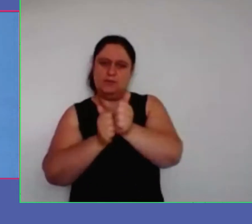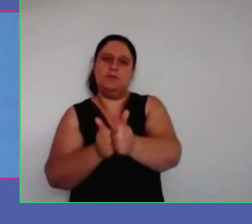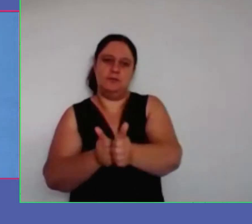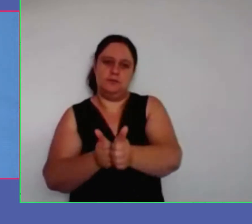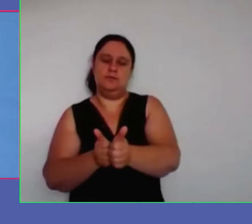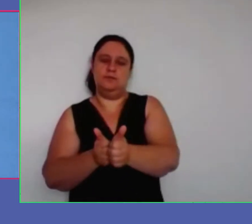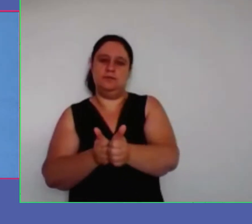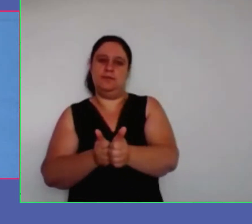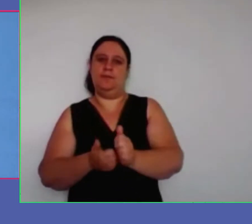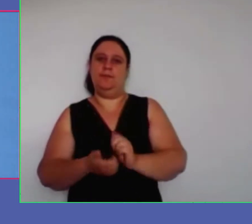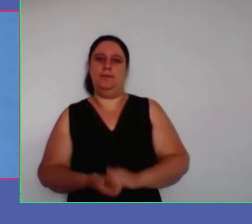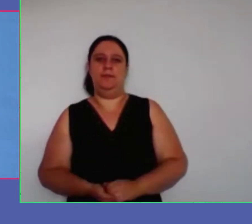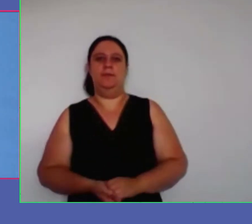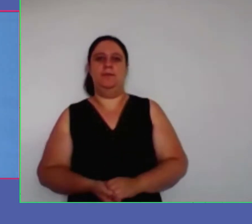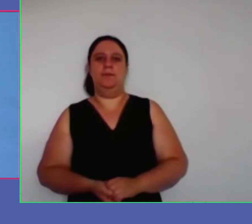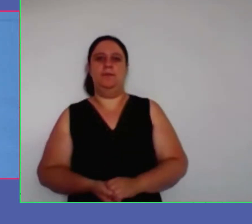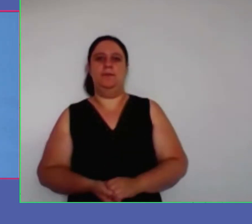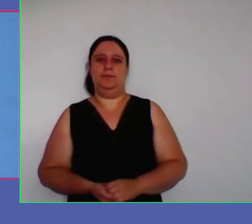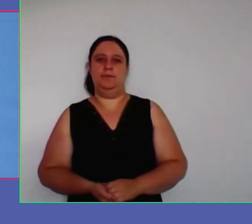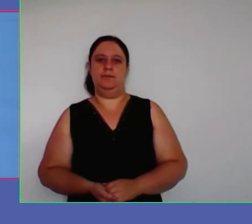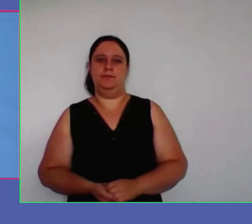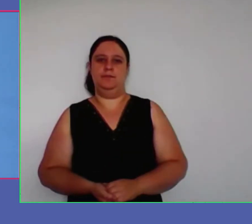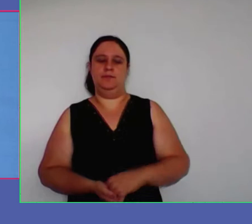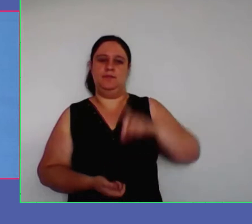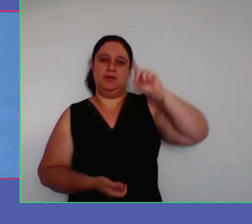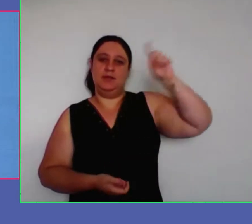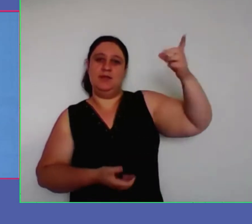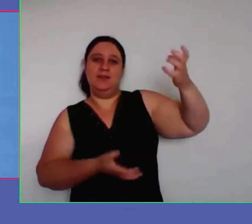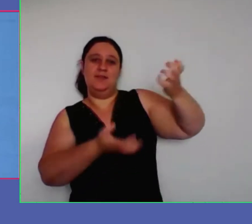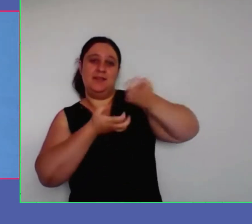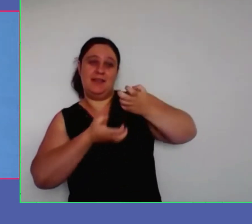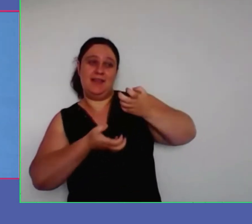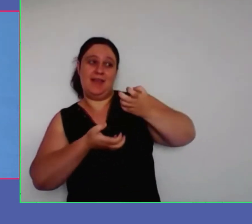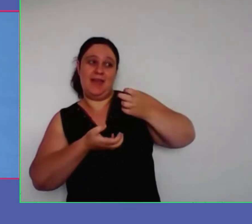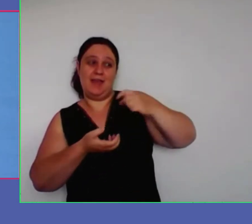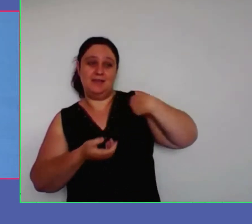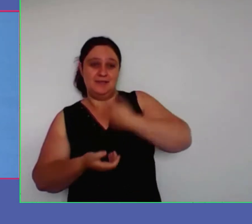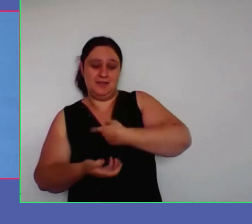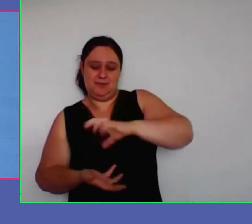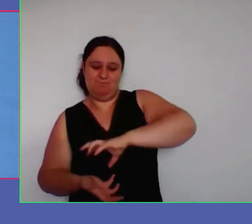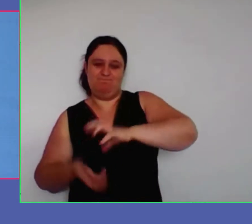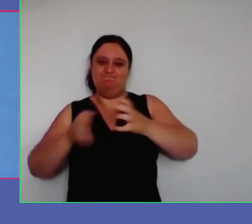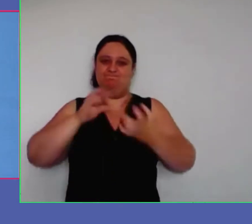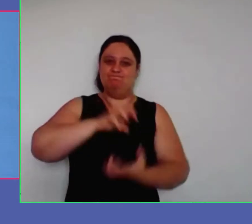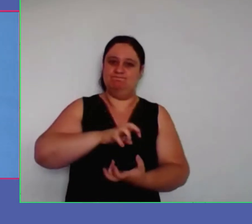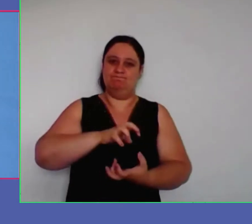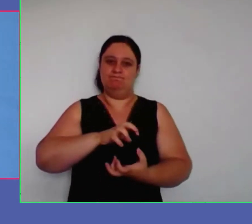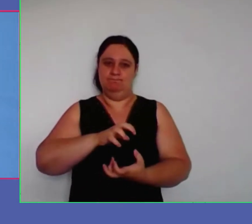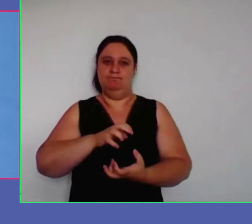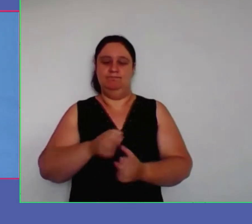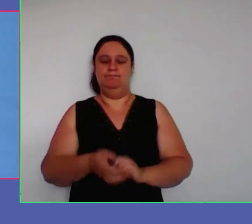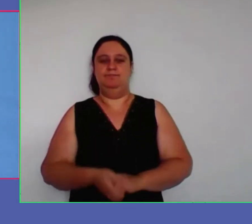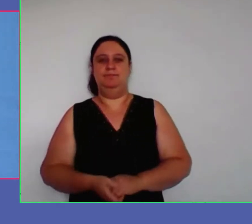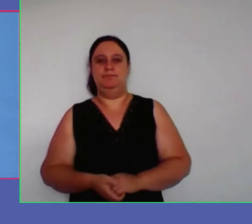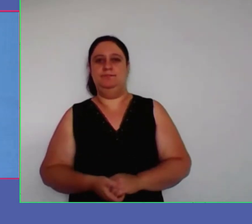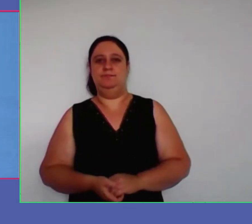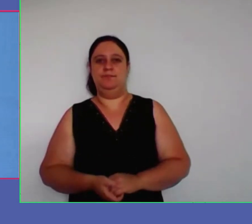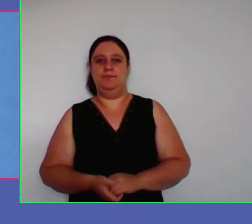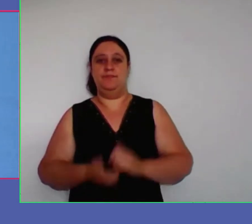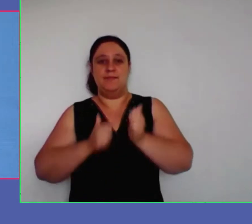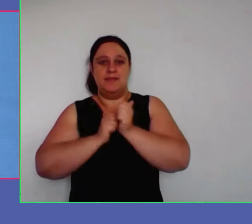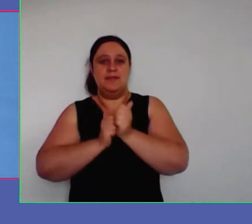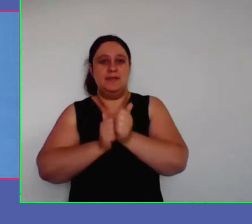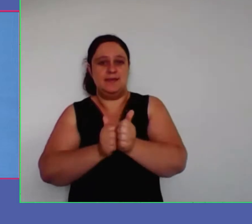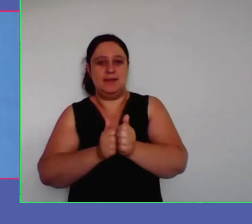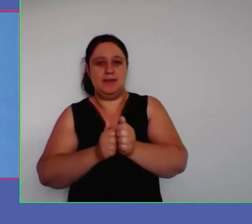fazer uma virada, fazer uma curva, e nós vamos seguir o Espírito. Para onde quer que vá, nós vamos seguir